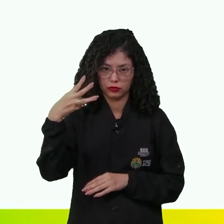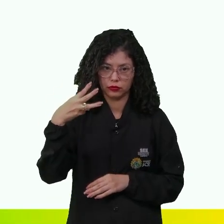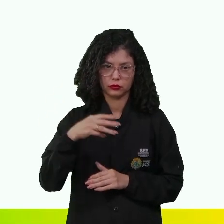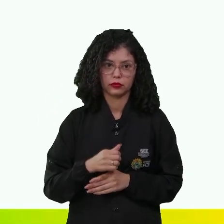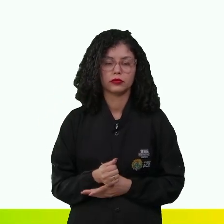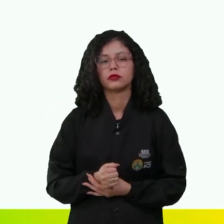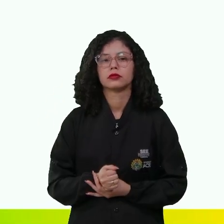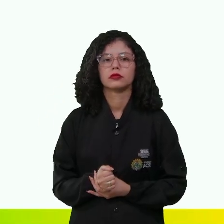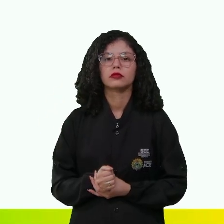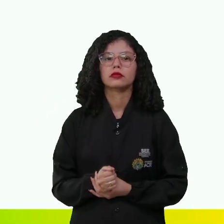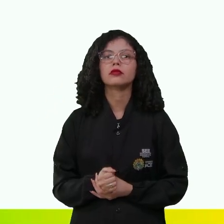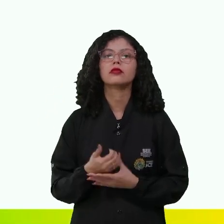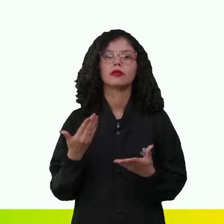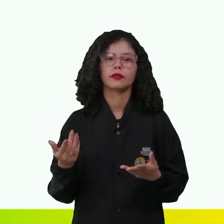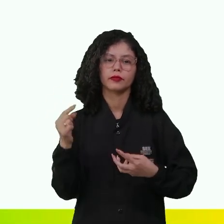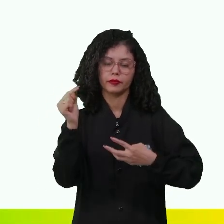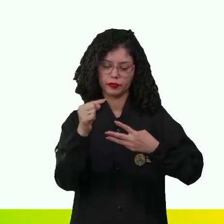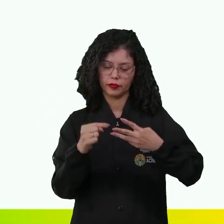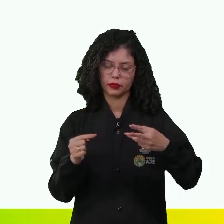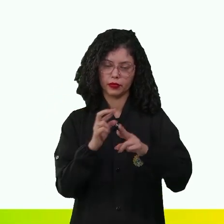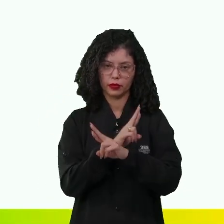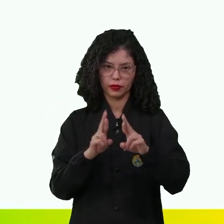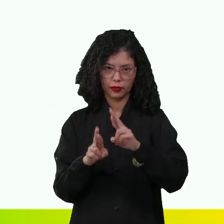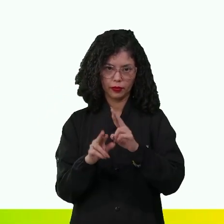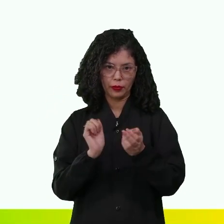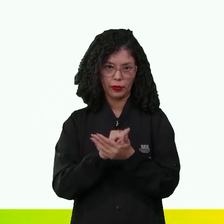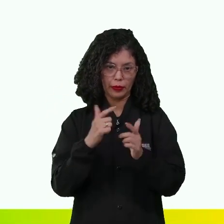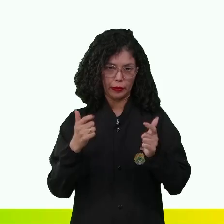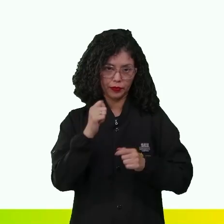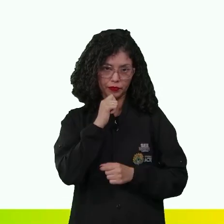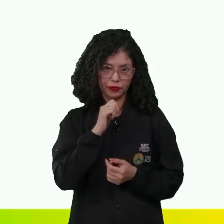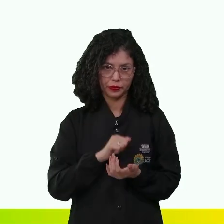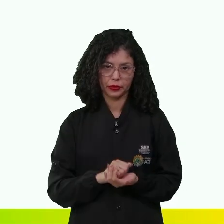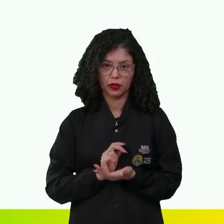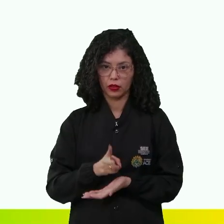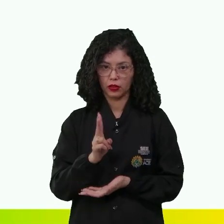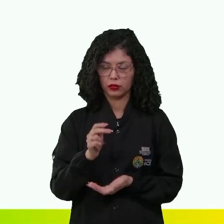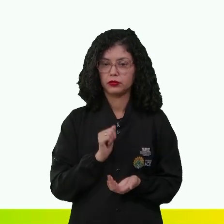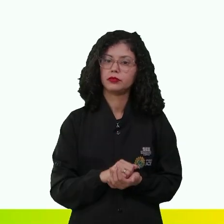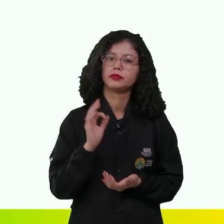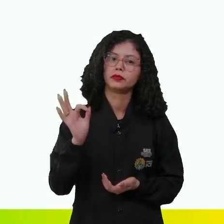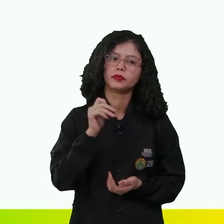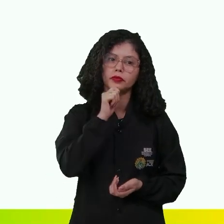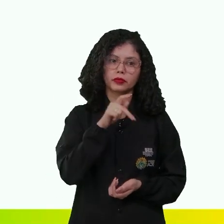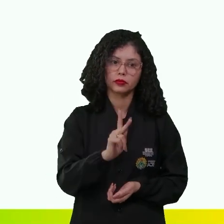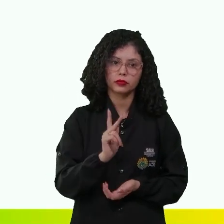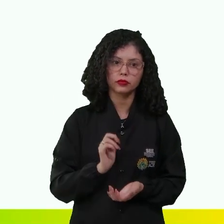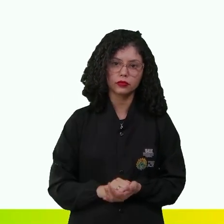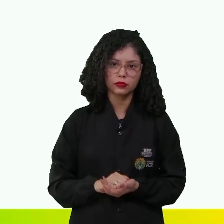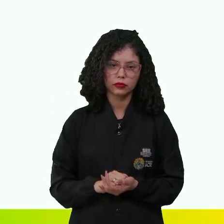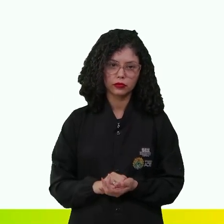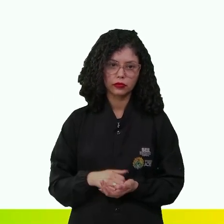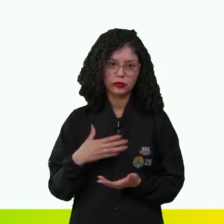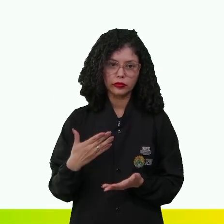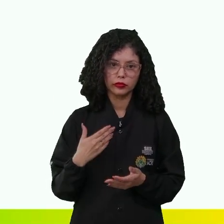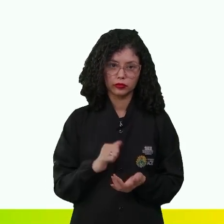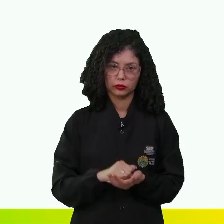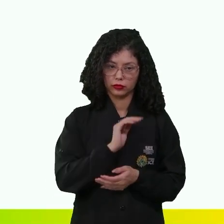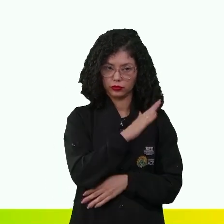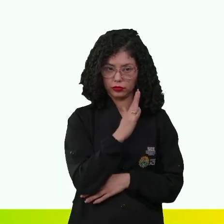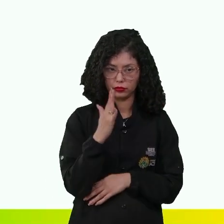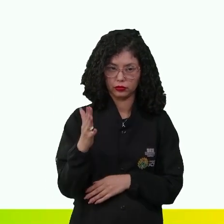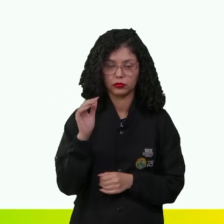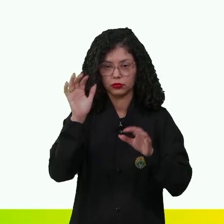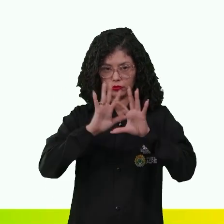centímetro cúbico. Para relacionar essas três grandezas, há uma constante de proporcionalidade K, que depende